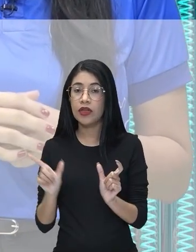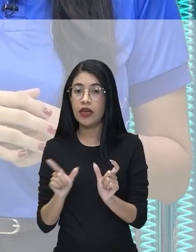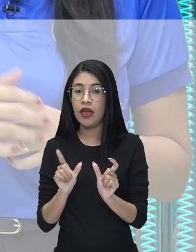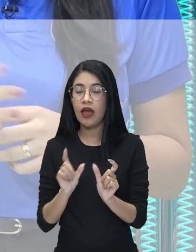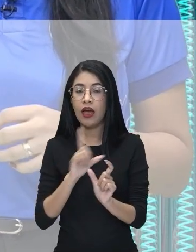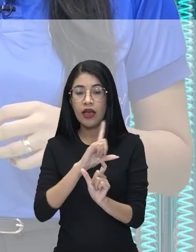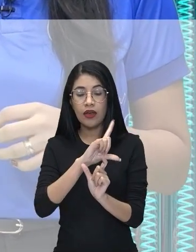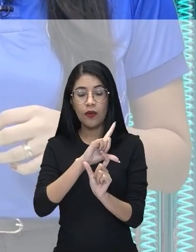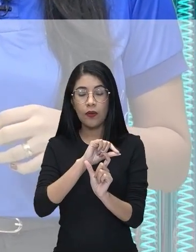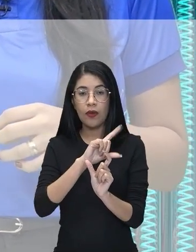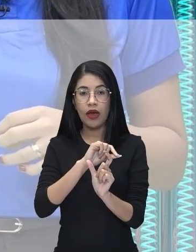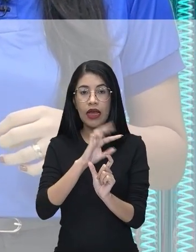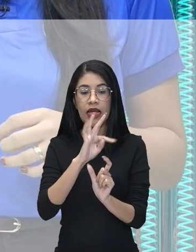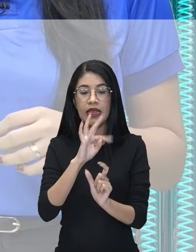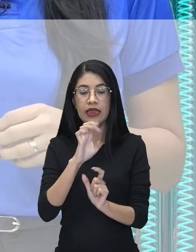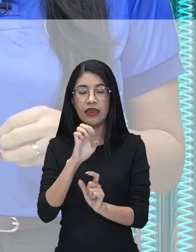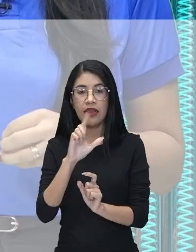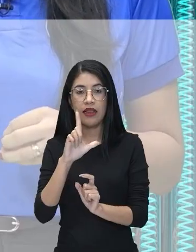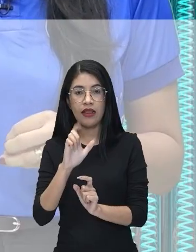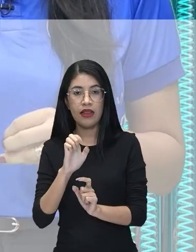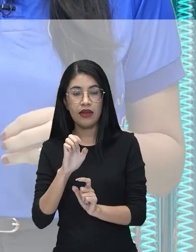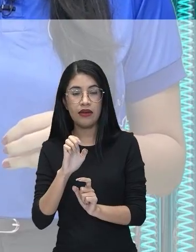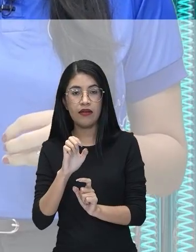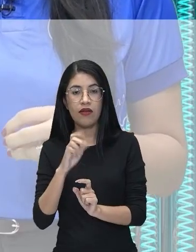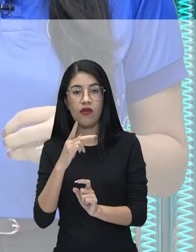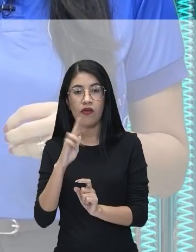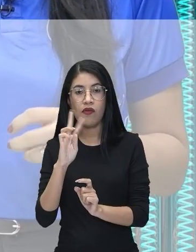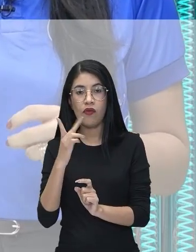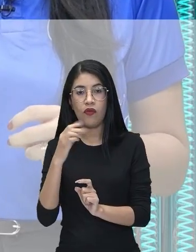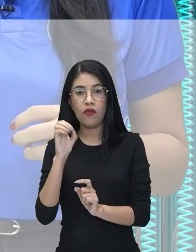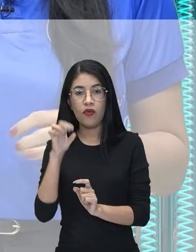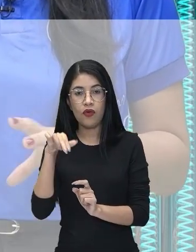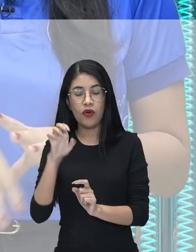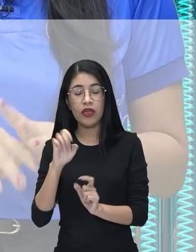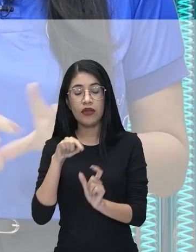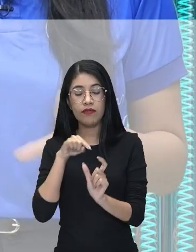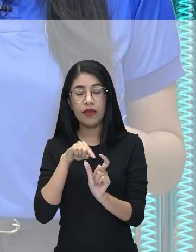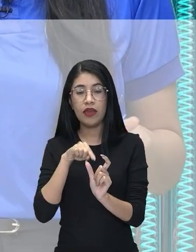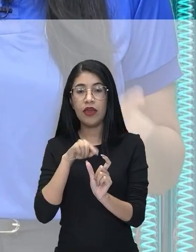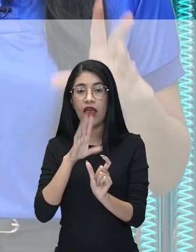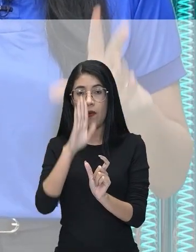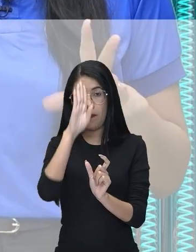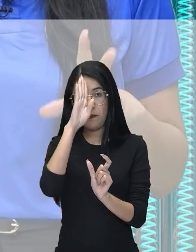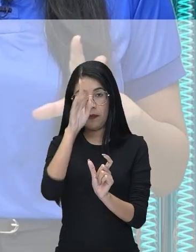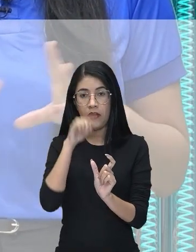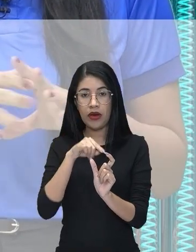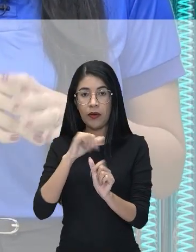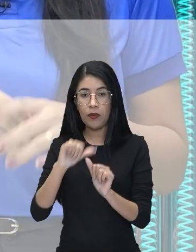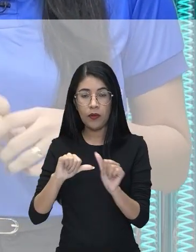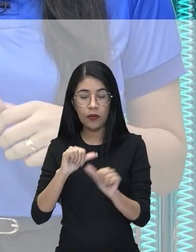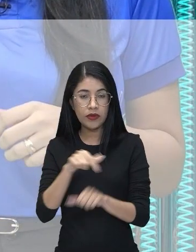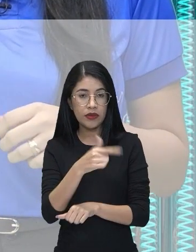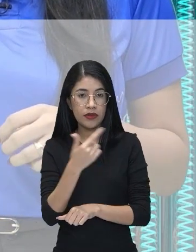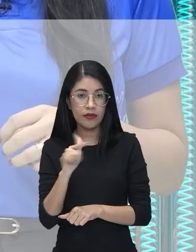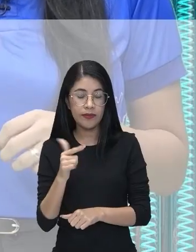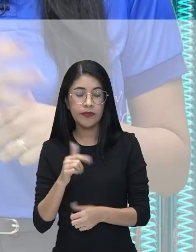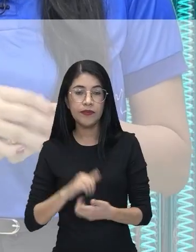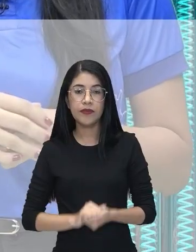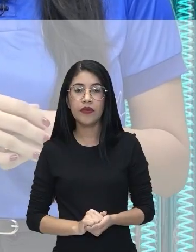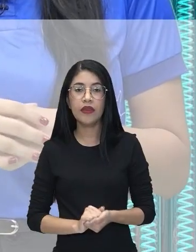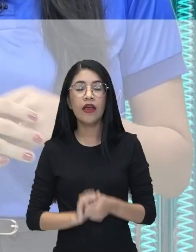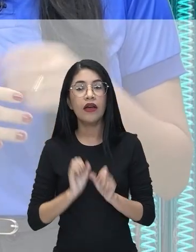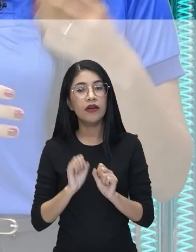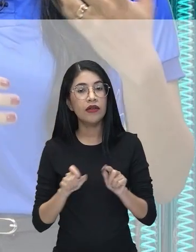dela telephone. Está destacada a raiz da palavra, que é uma parte que não vai mudar, e ela